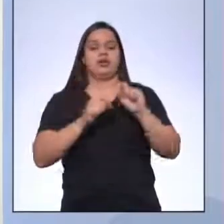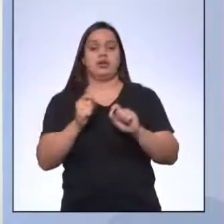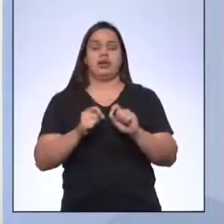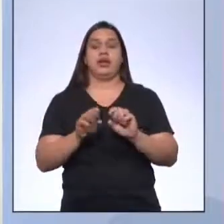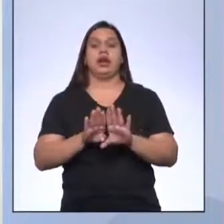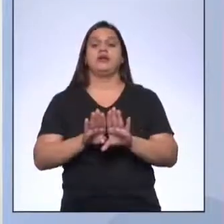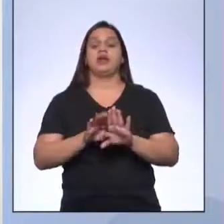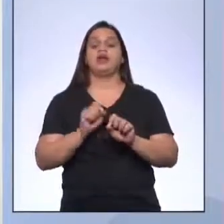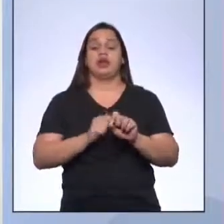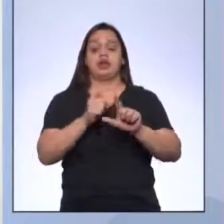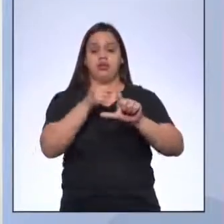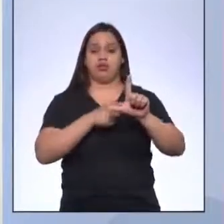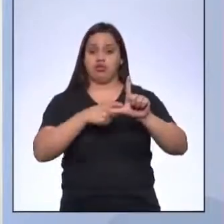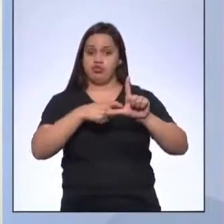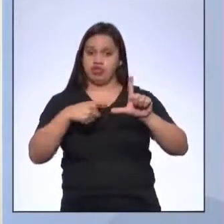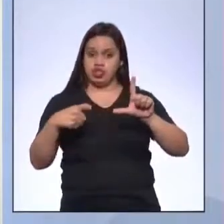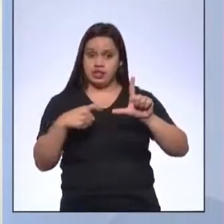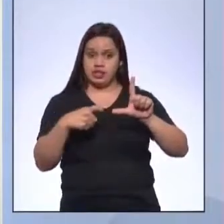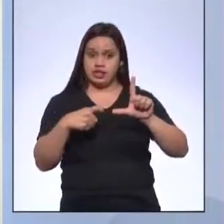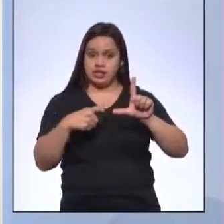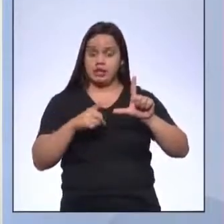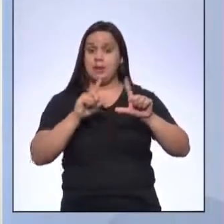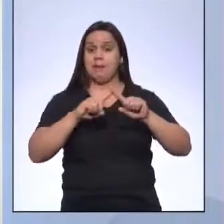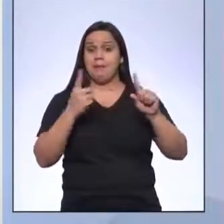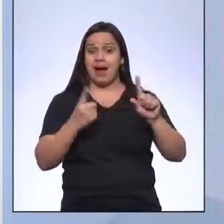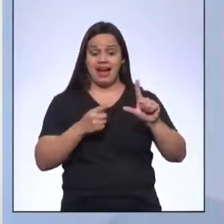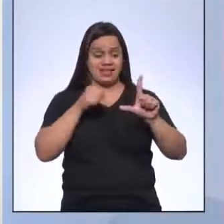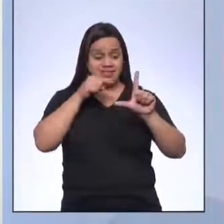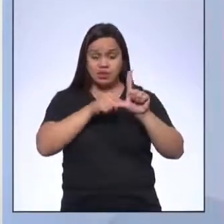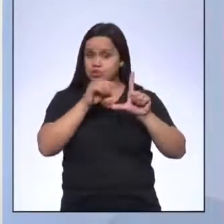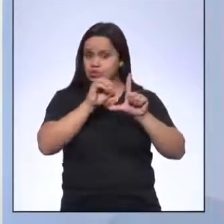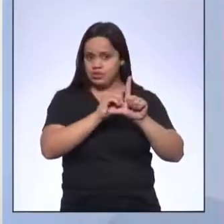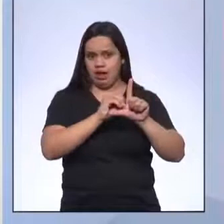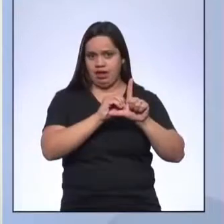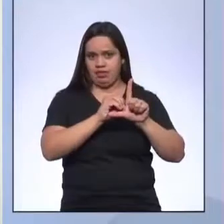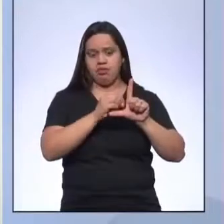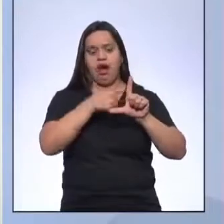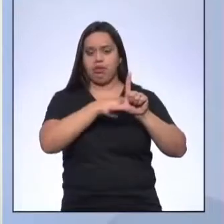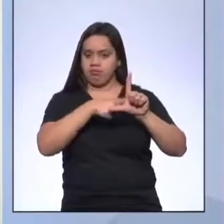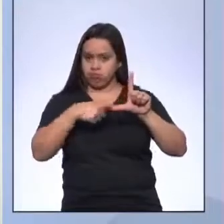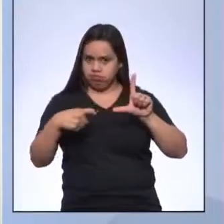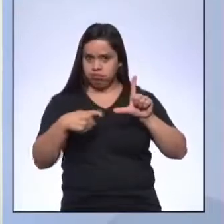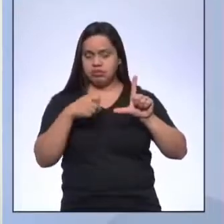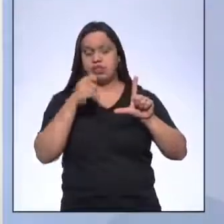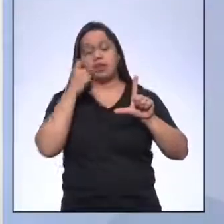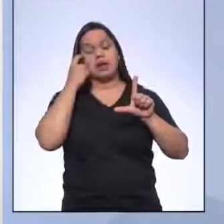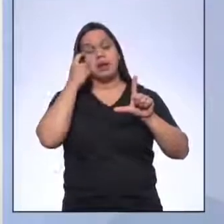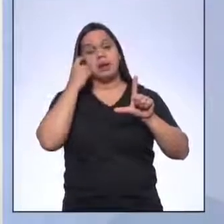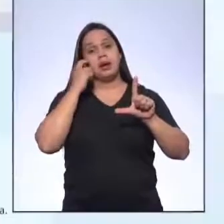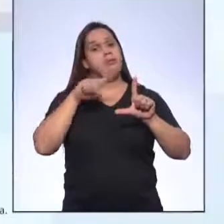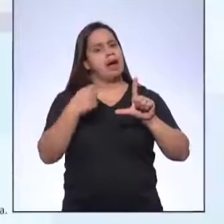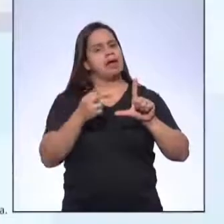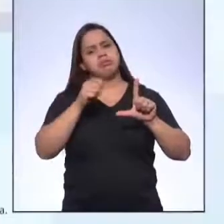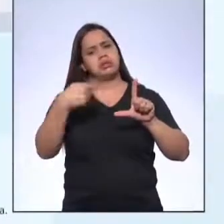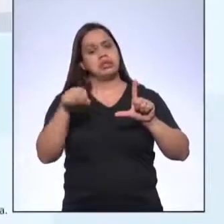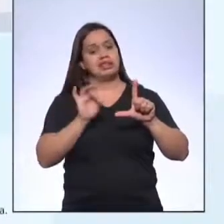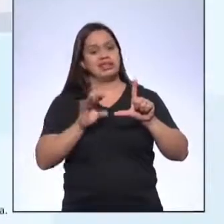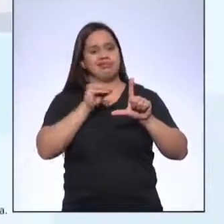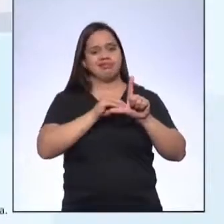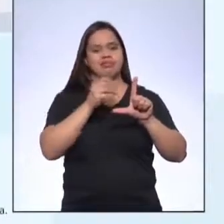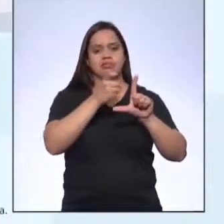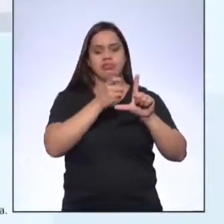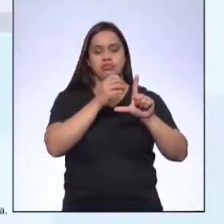eixo X mas não necessariamente no ponto zero olha na tela de vocês a